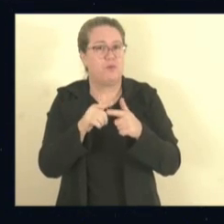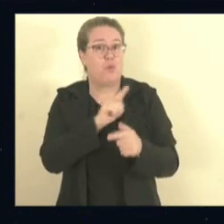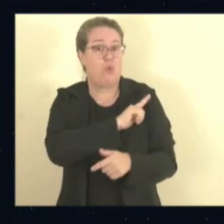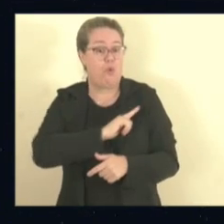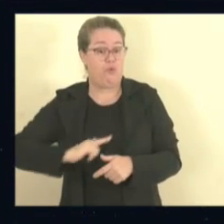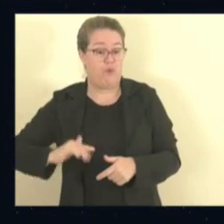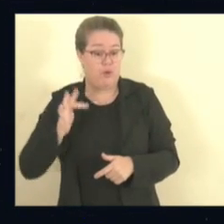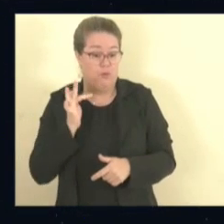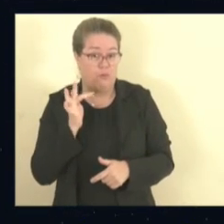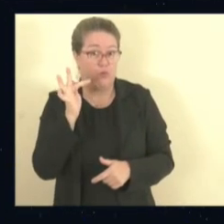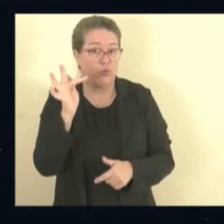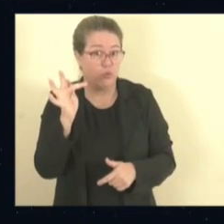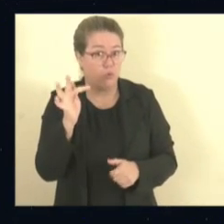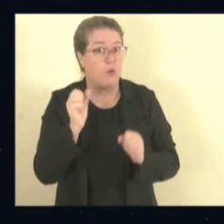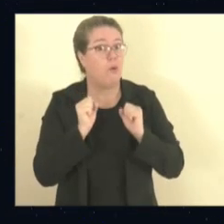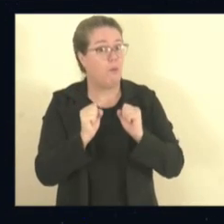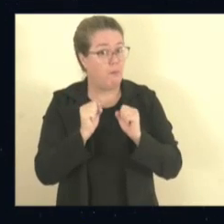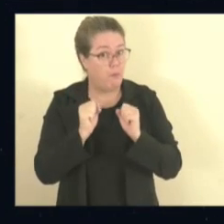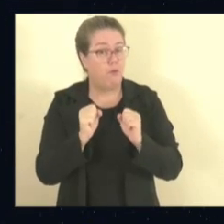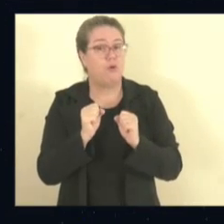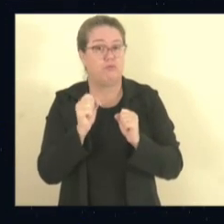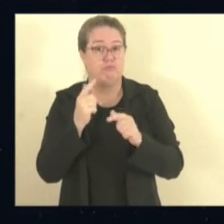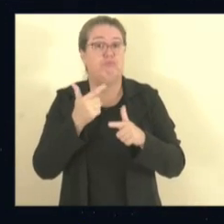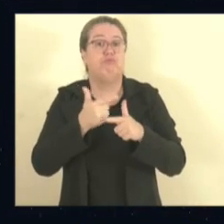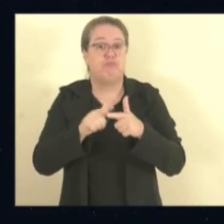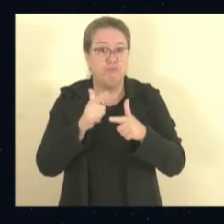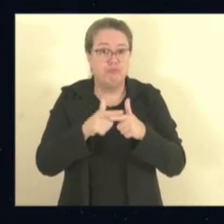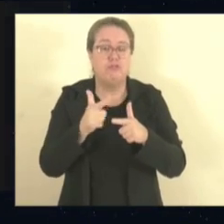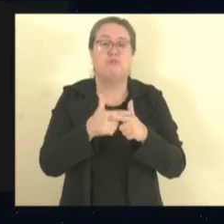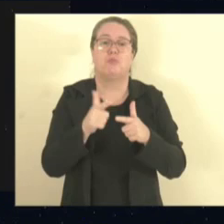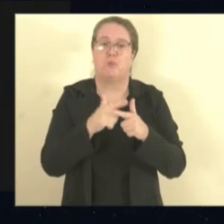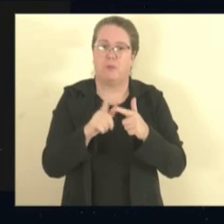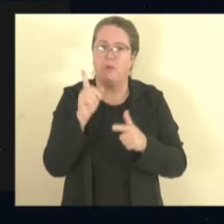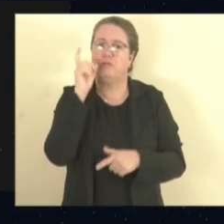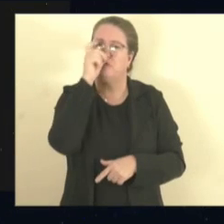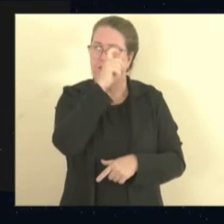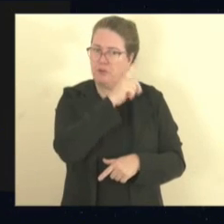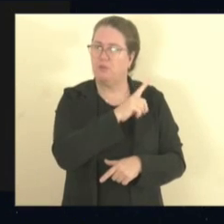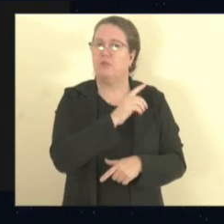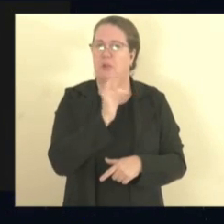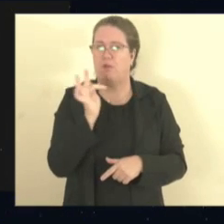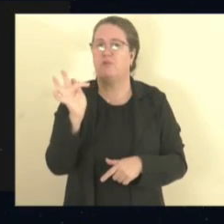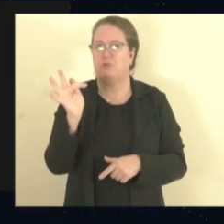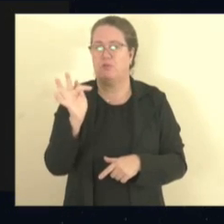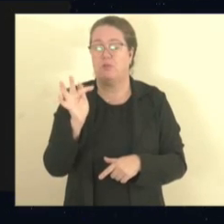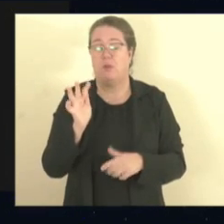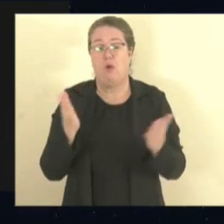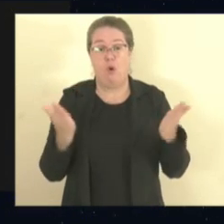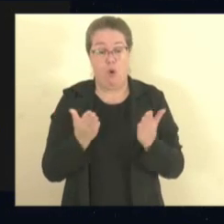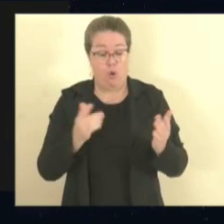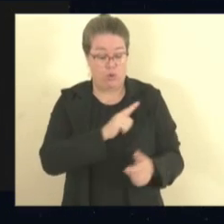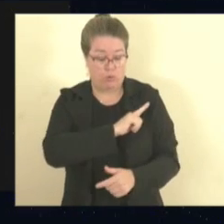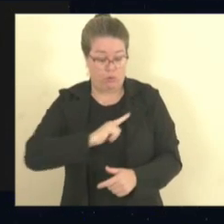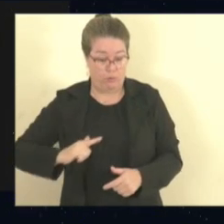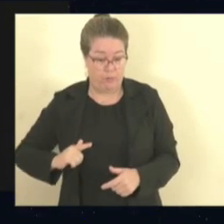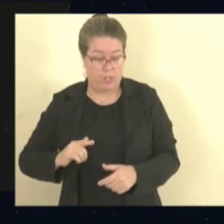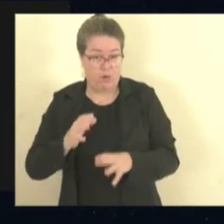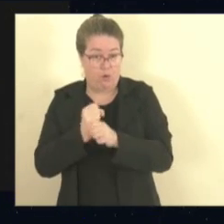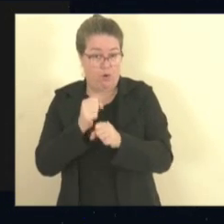vai comprometer a capacidade de investimento futura do governo. Se nós temos hoje um governo que é nota A, muito